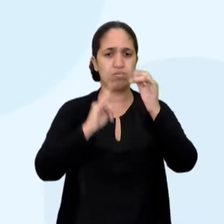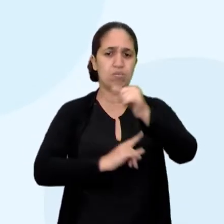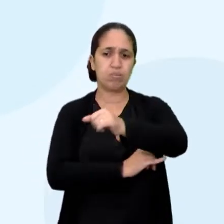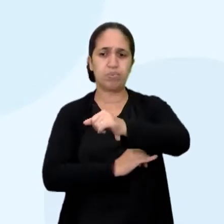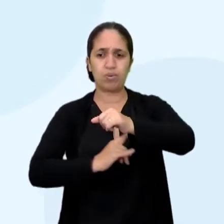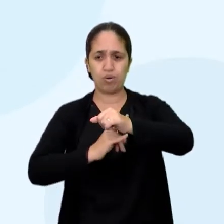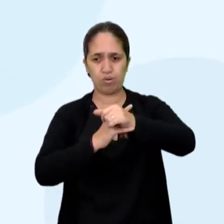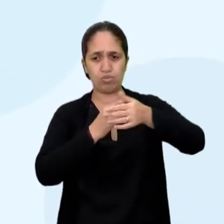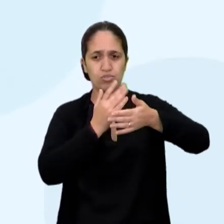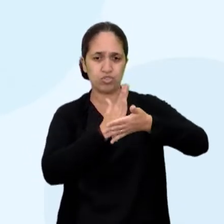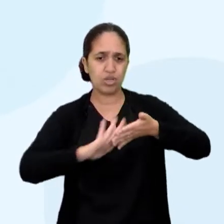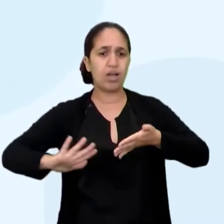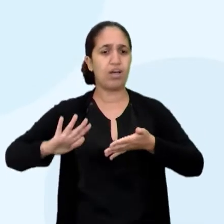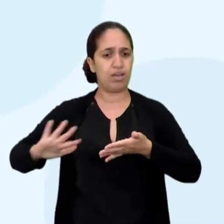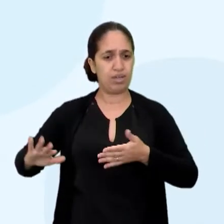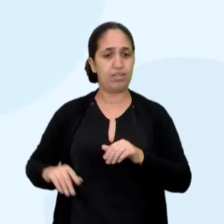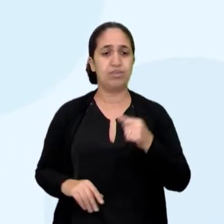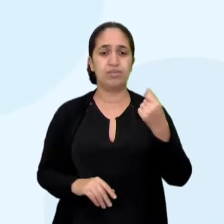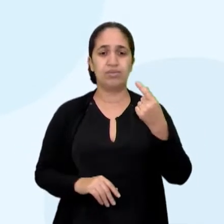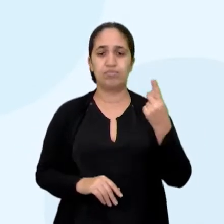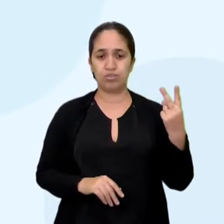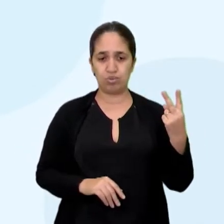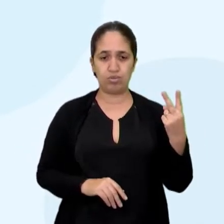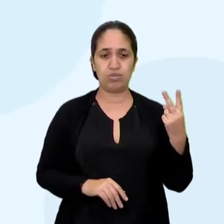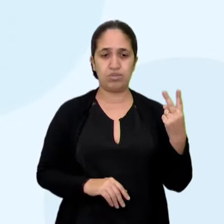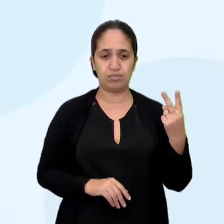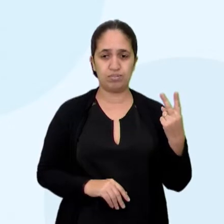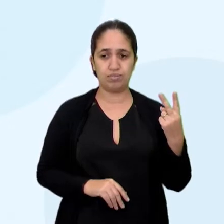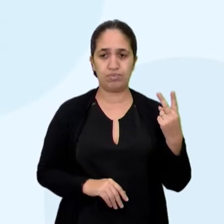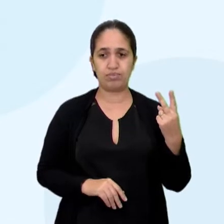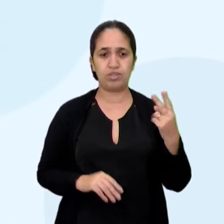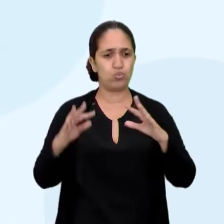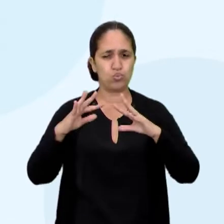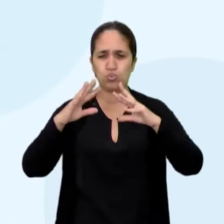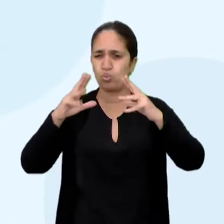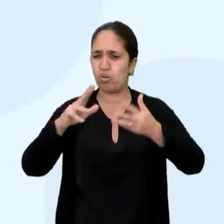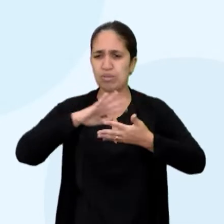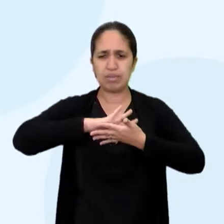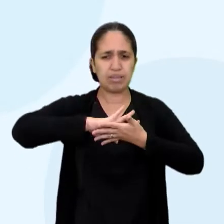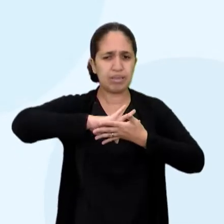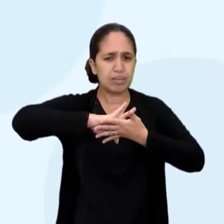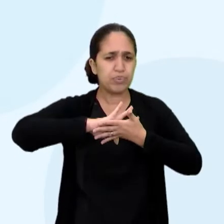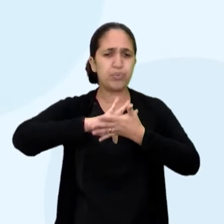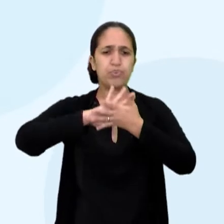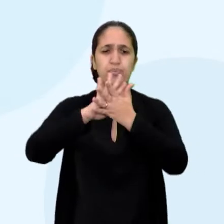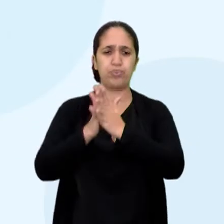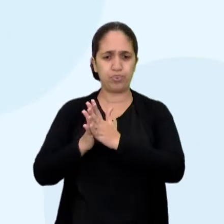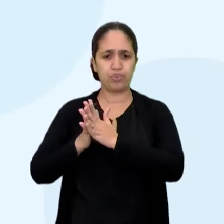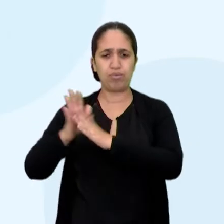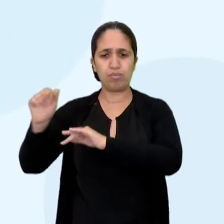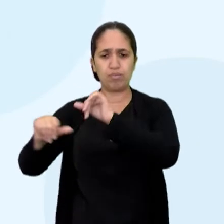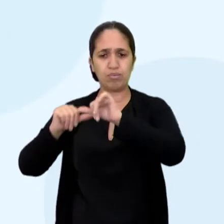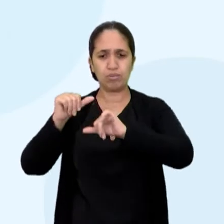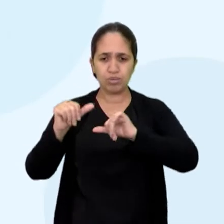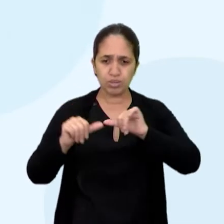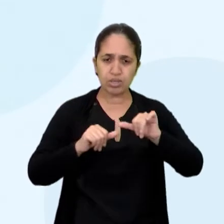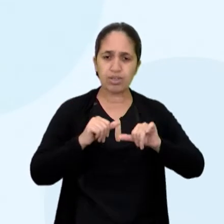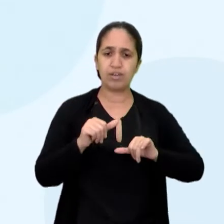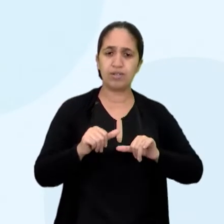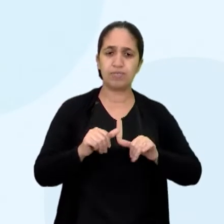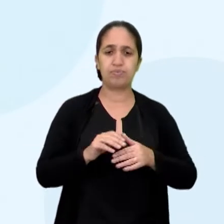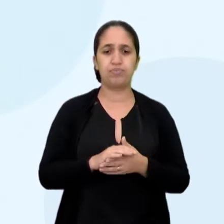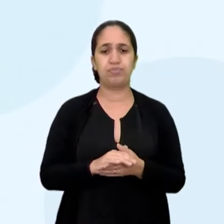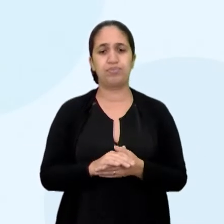outras coisas aí. E aí o 12, que é denominado de cataclismo, né, destruição total, modificação da topografia